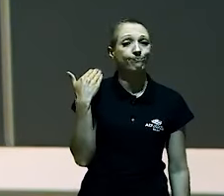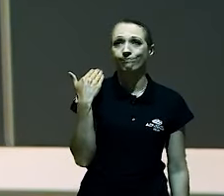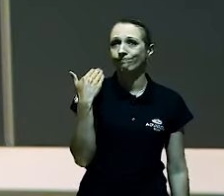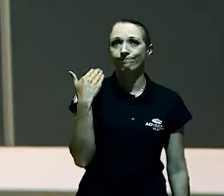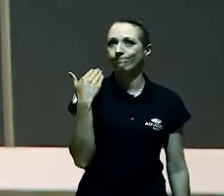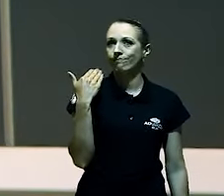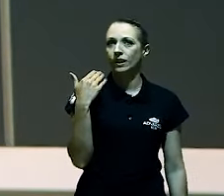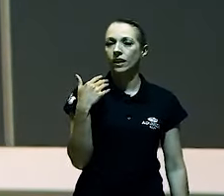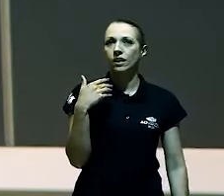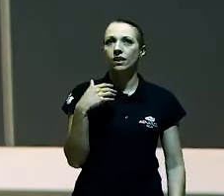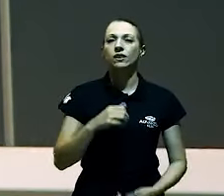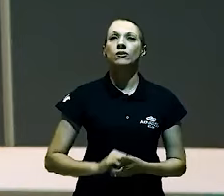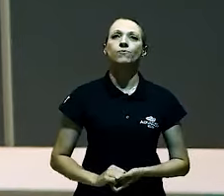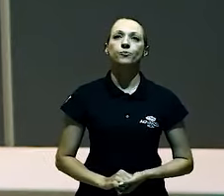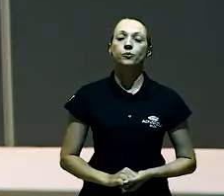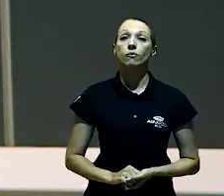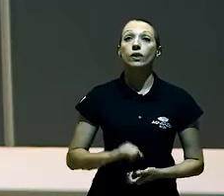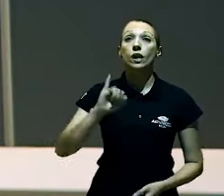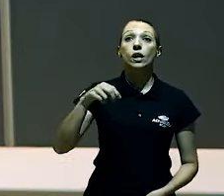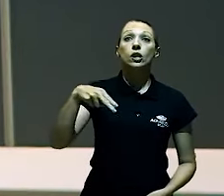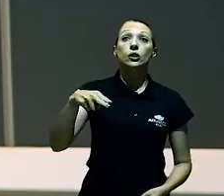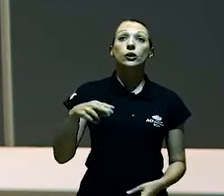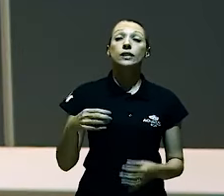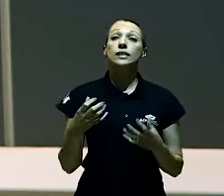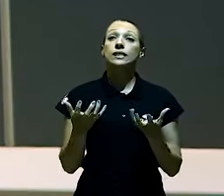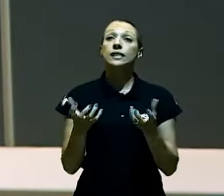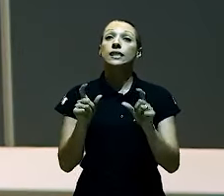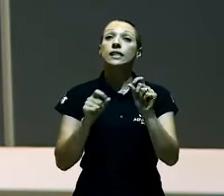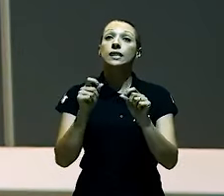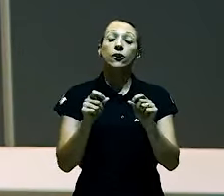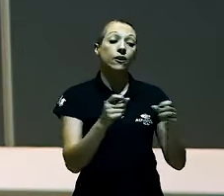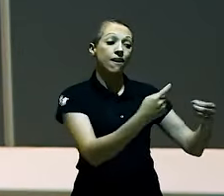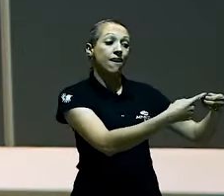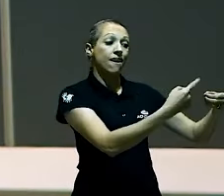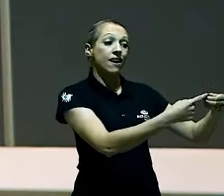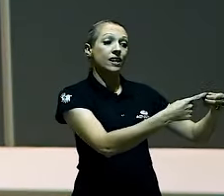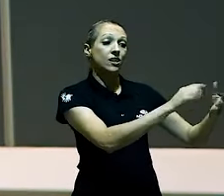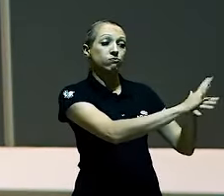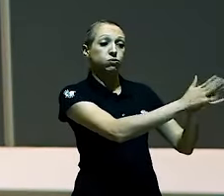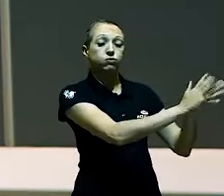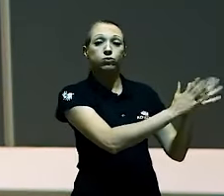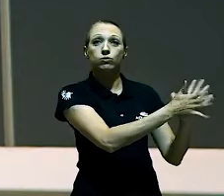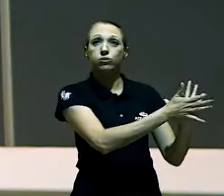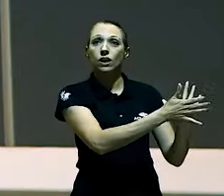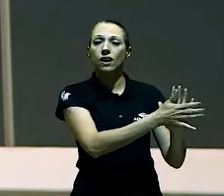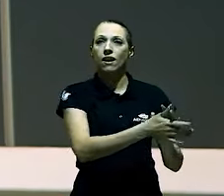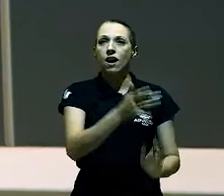Enquanto Jonas queria justiça e destruição para a vida de Nínive, os marinheiros queriam misericórdia e salvação para